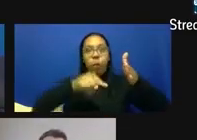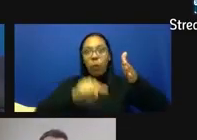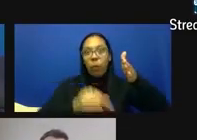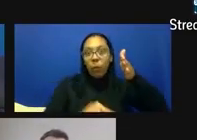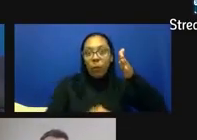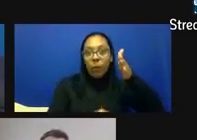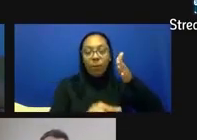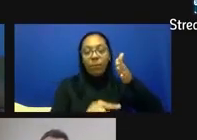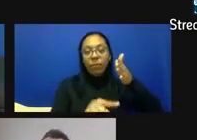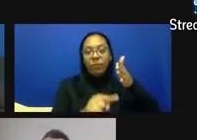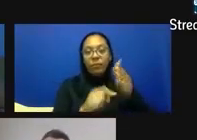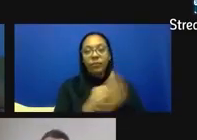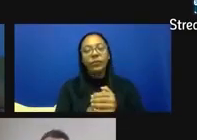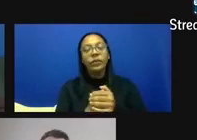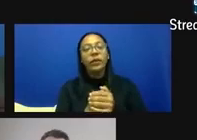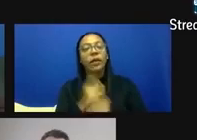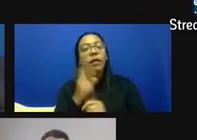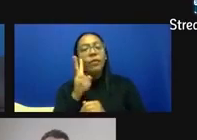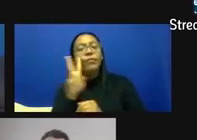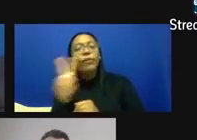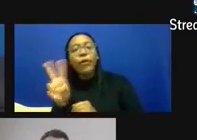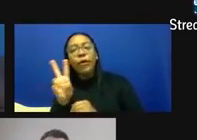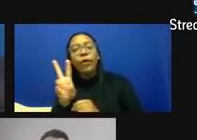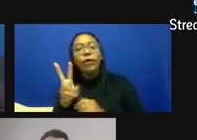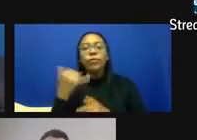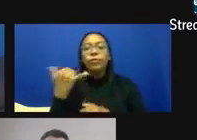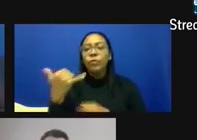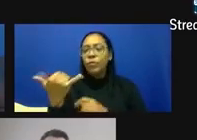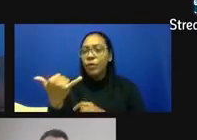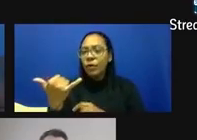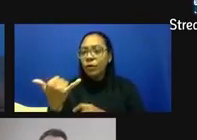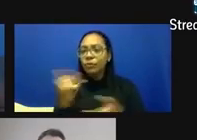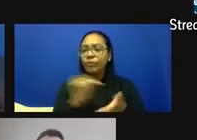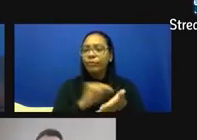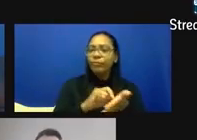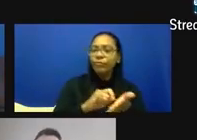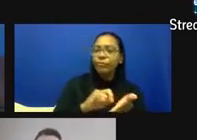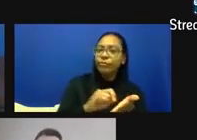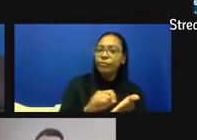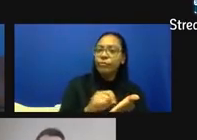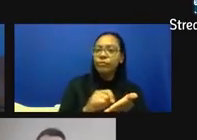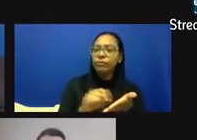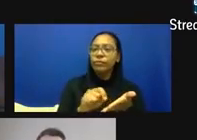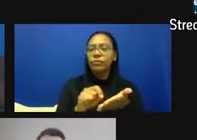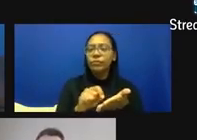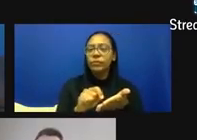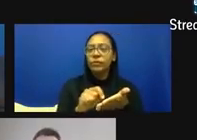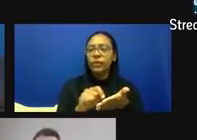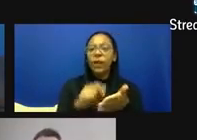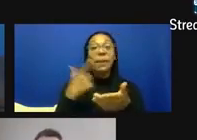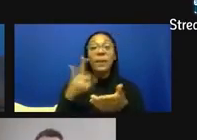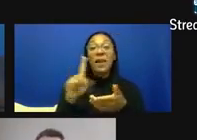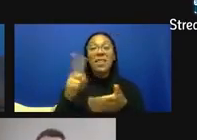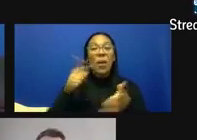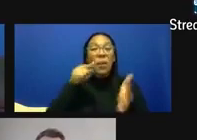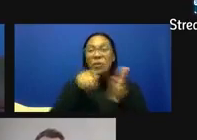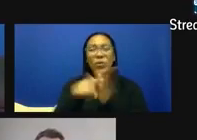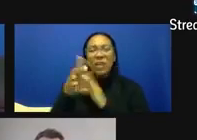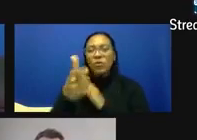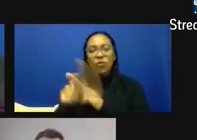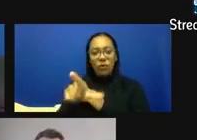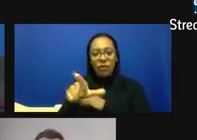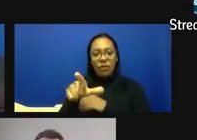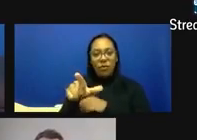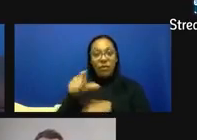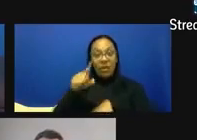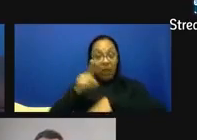que ouviu no celular, ou numa folha de papel, se prefere anotar com lápis, caneta. para não ter que perguntar de novo, porque a gente vai ficar nervoso na